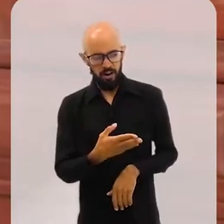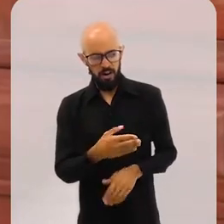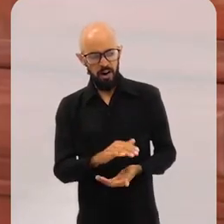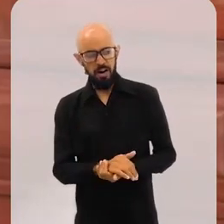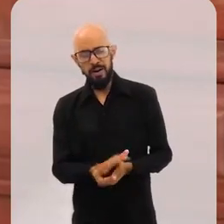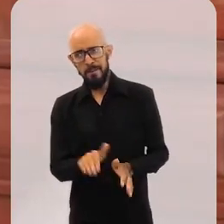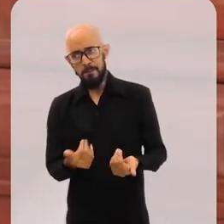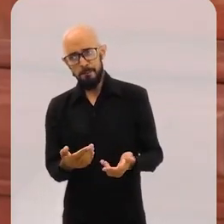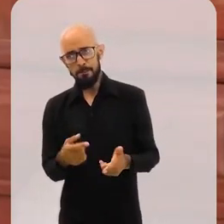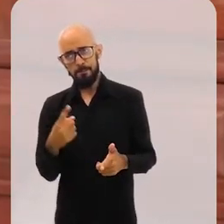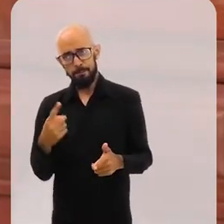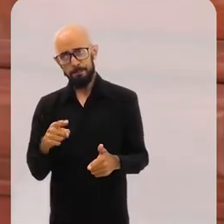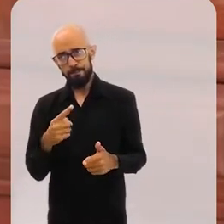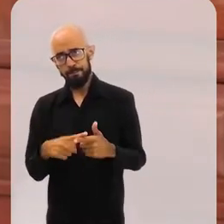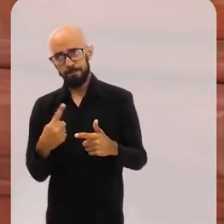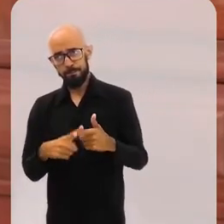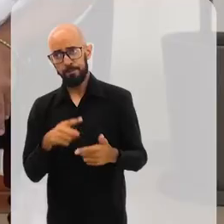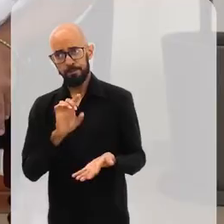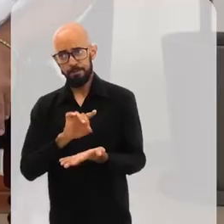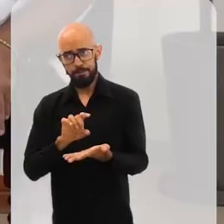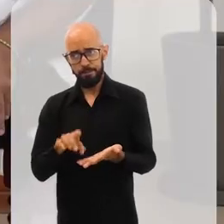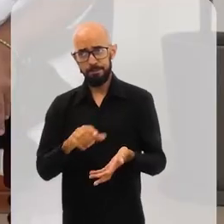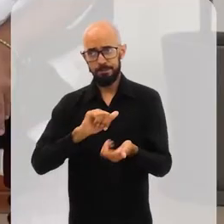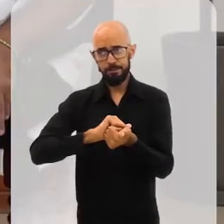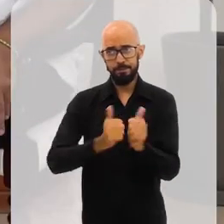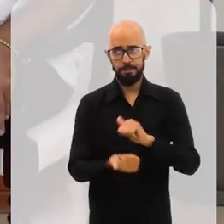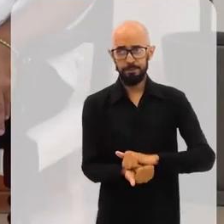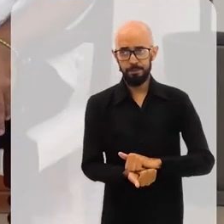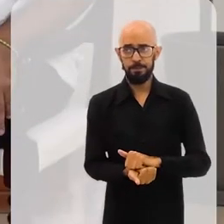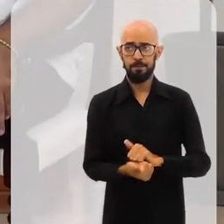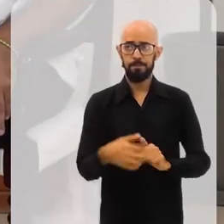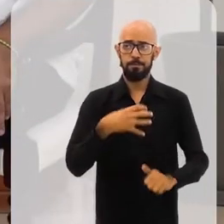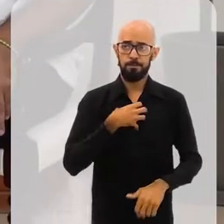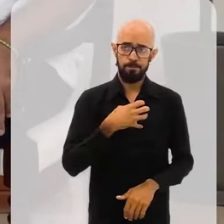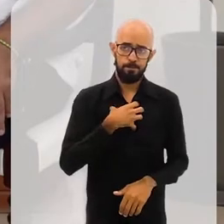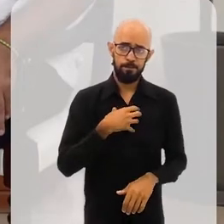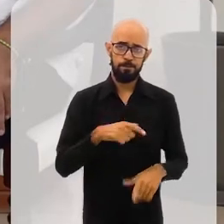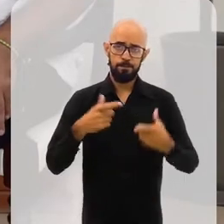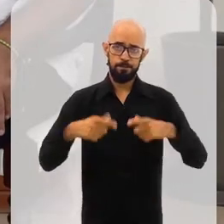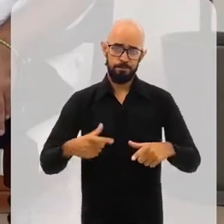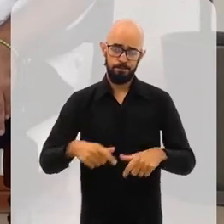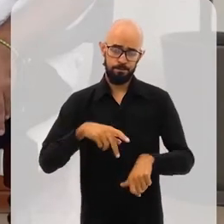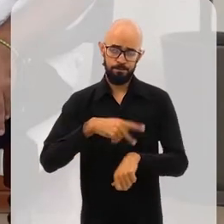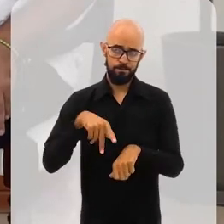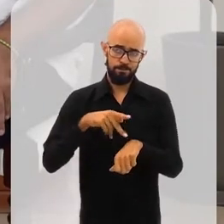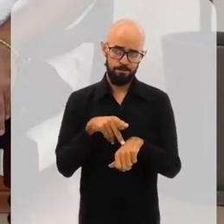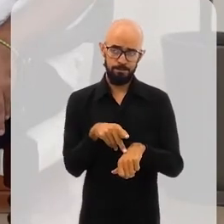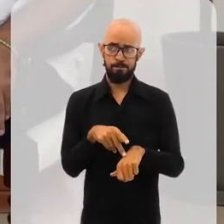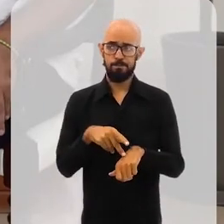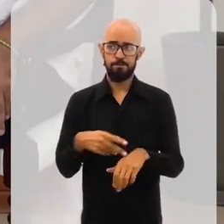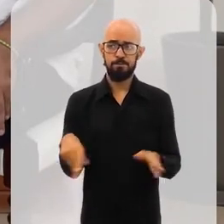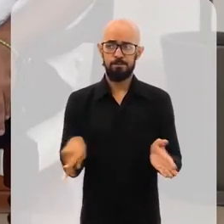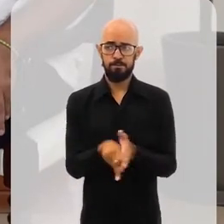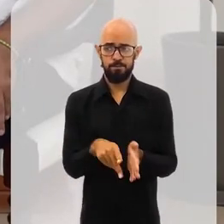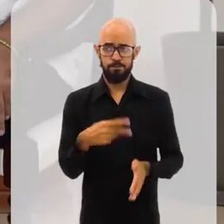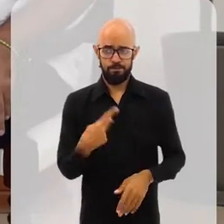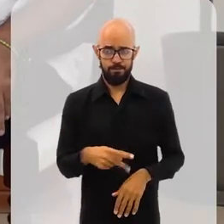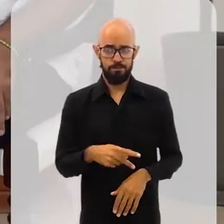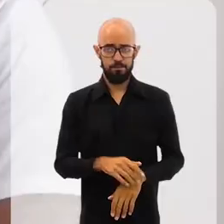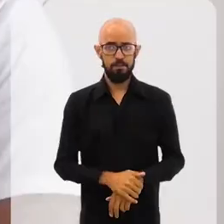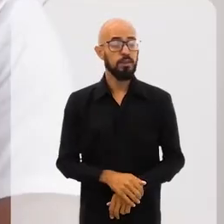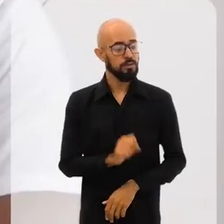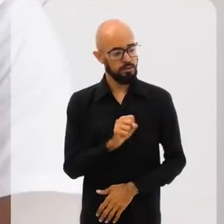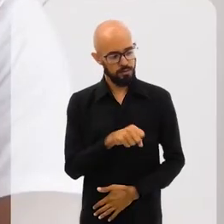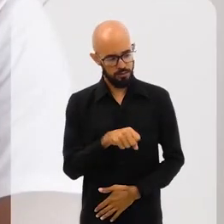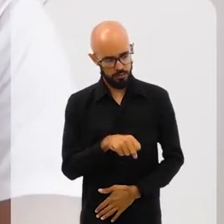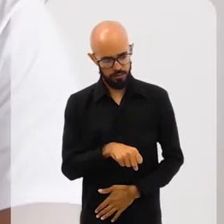melhor do que o outro. É que cada um se adaptou àquele lugar, ao país aonde